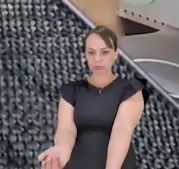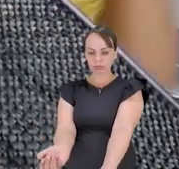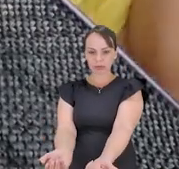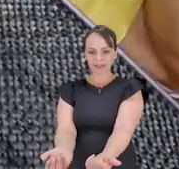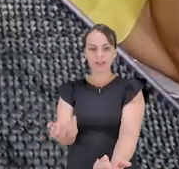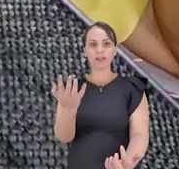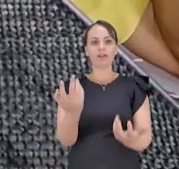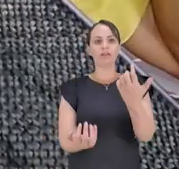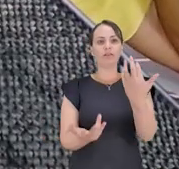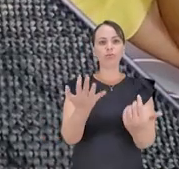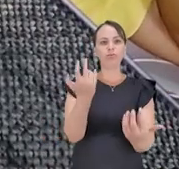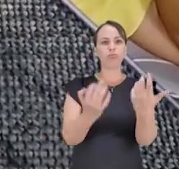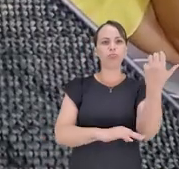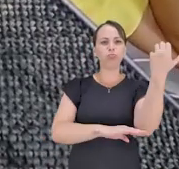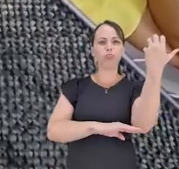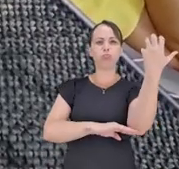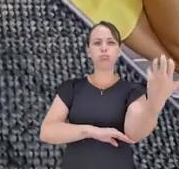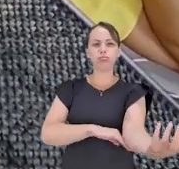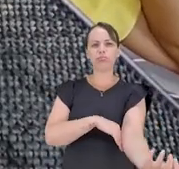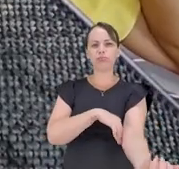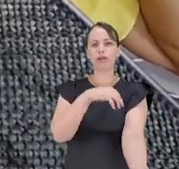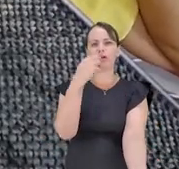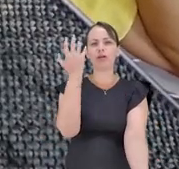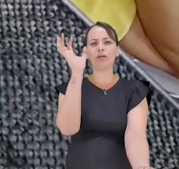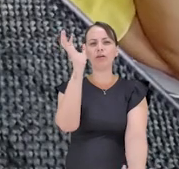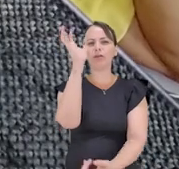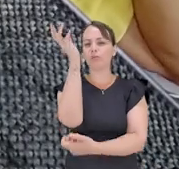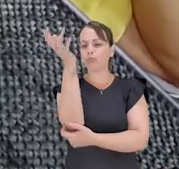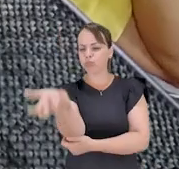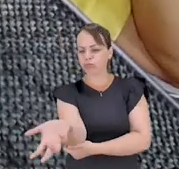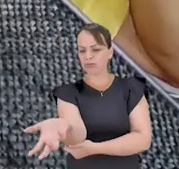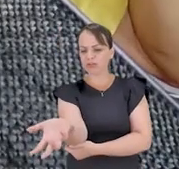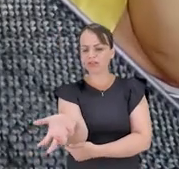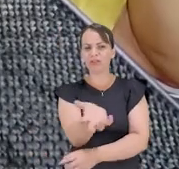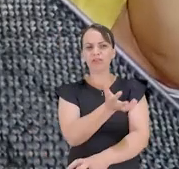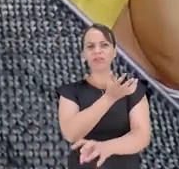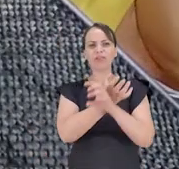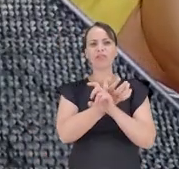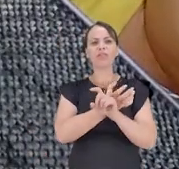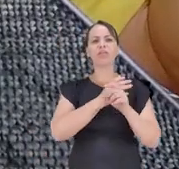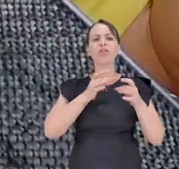fogo destrói a floresta. E daí, o que nos resta?